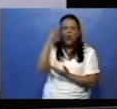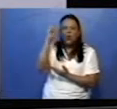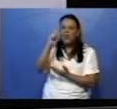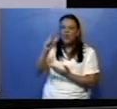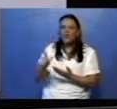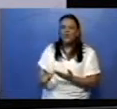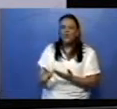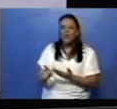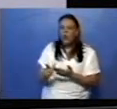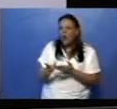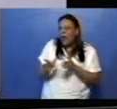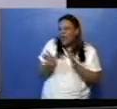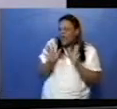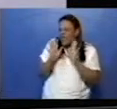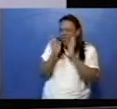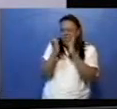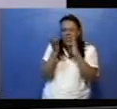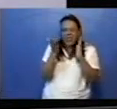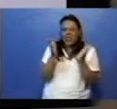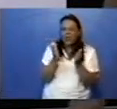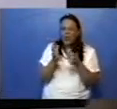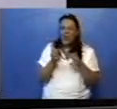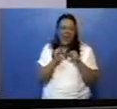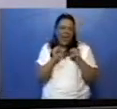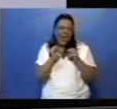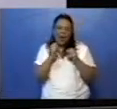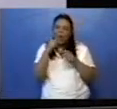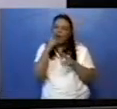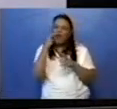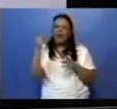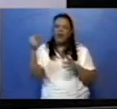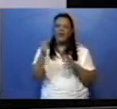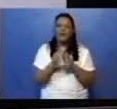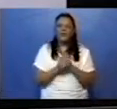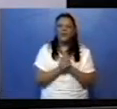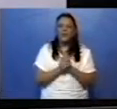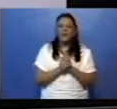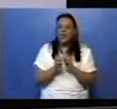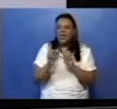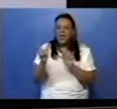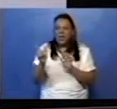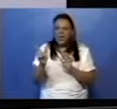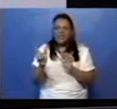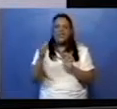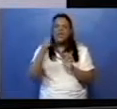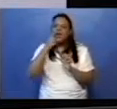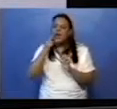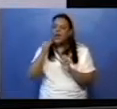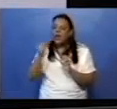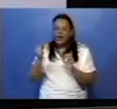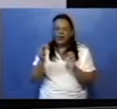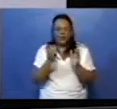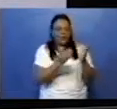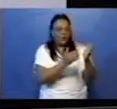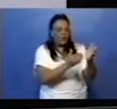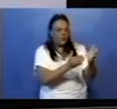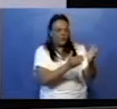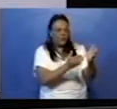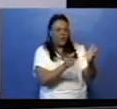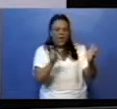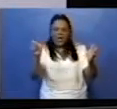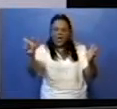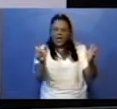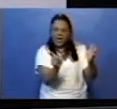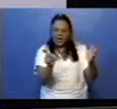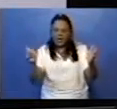charmoso. Adoro gatinhos. Vou colocar, vou atribuir aqui a esse gatinho outras palavras que